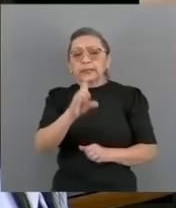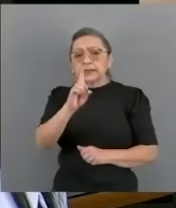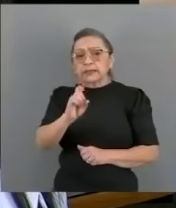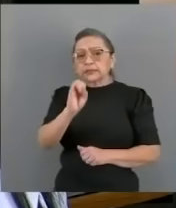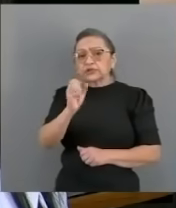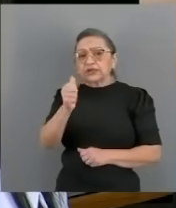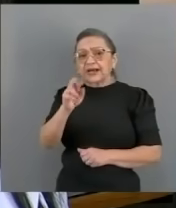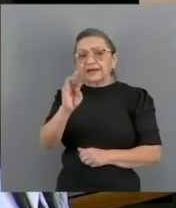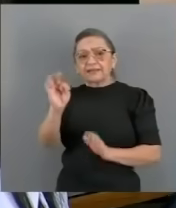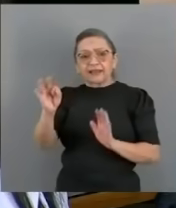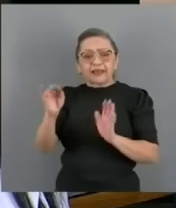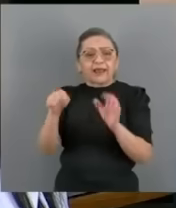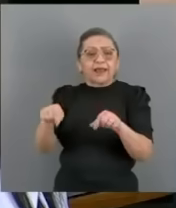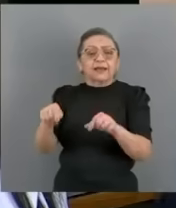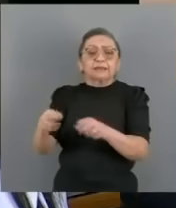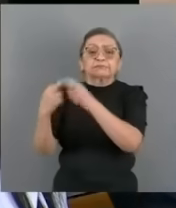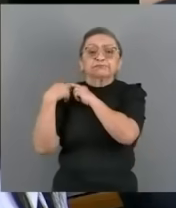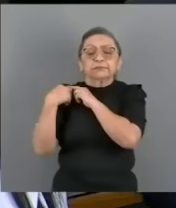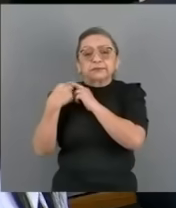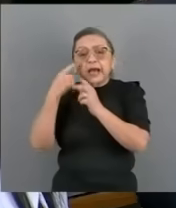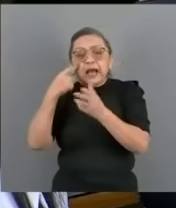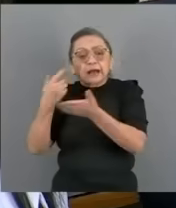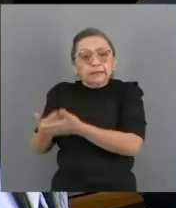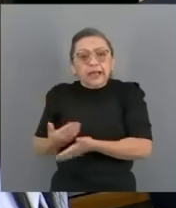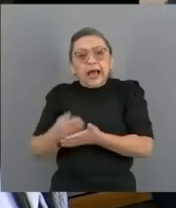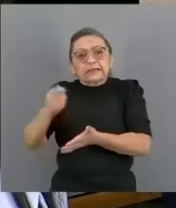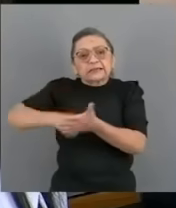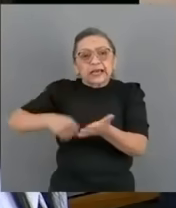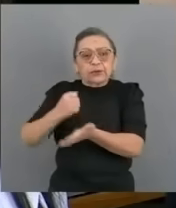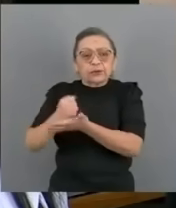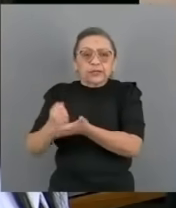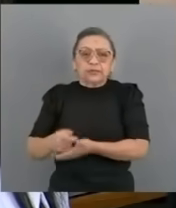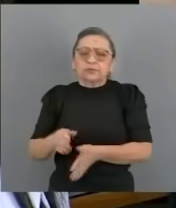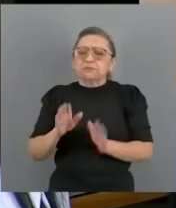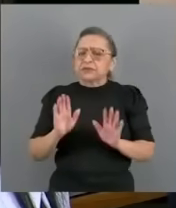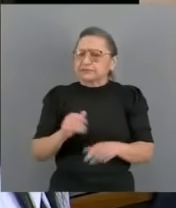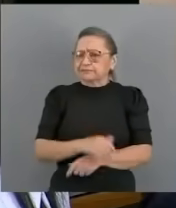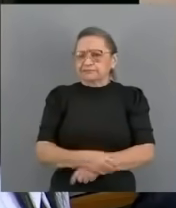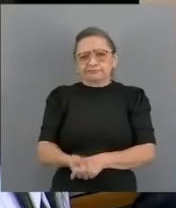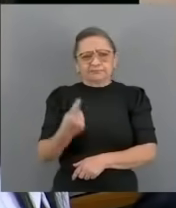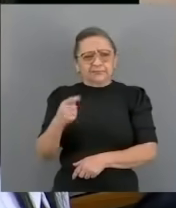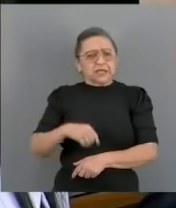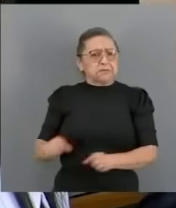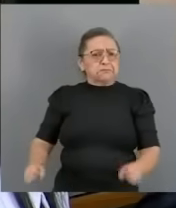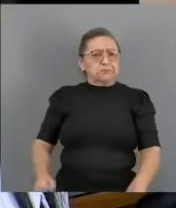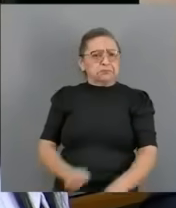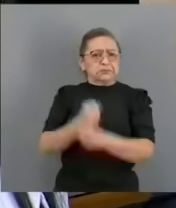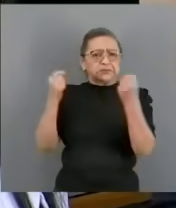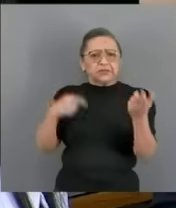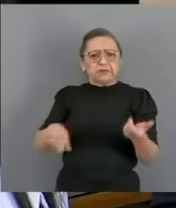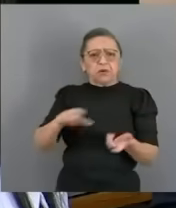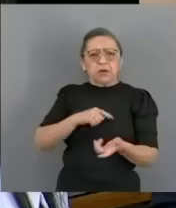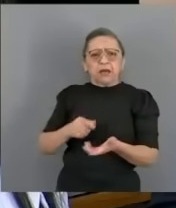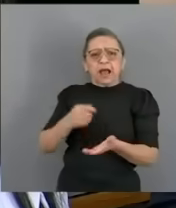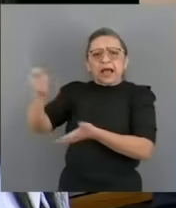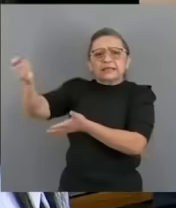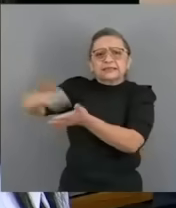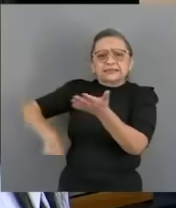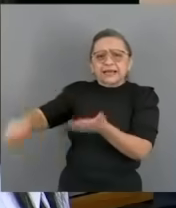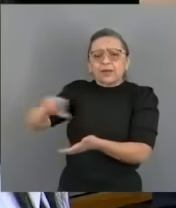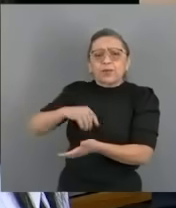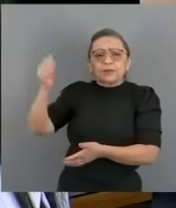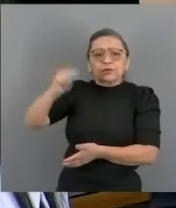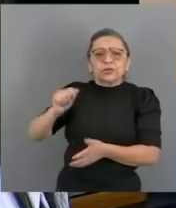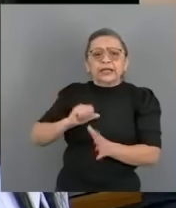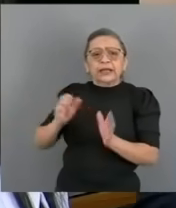CTs. Mas mesmo assim, senhor presidente, era impossível dar uma CT para uma entidade que era um clube de